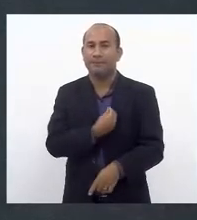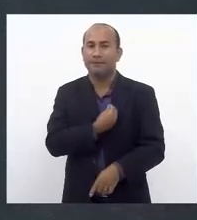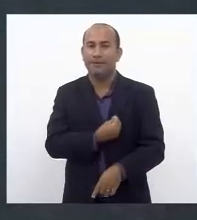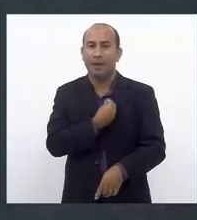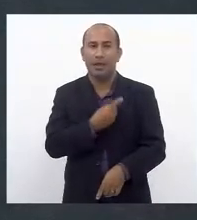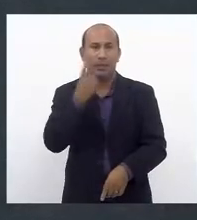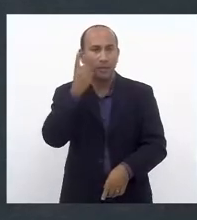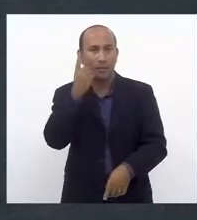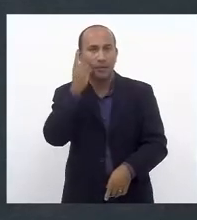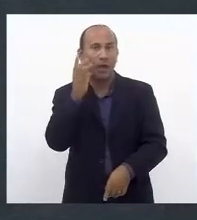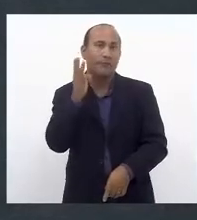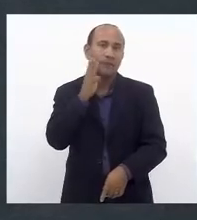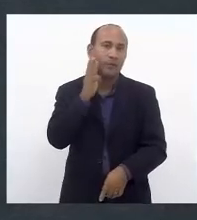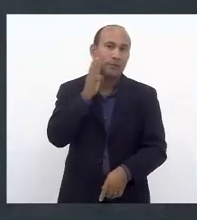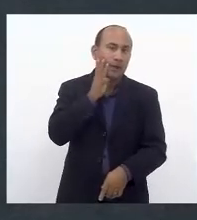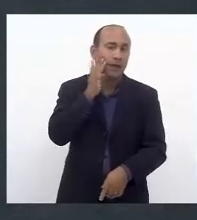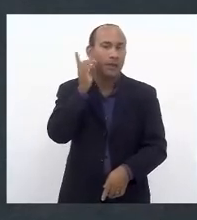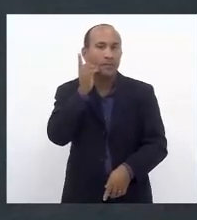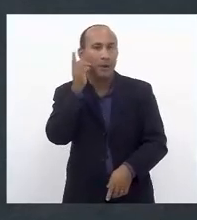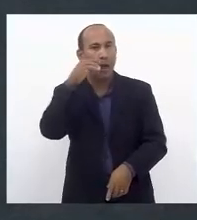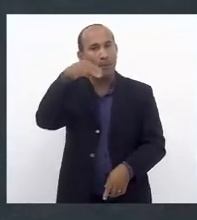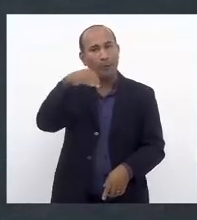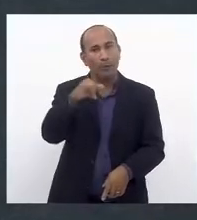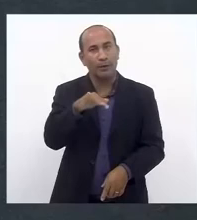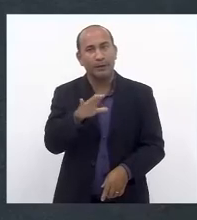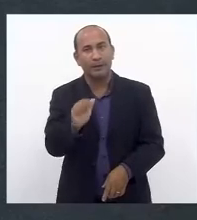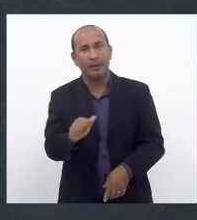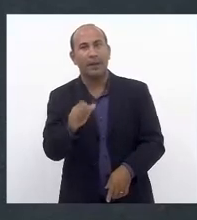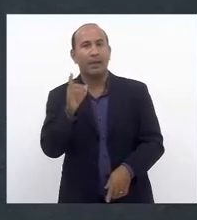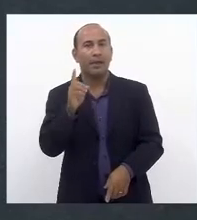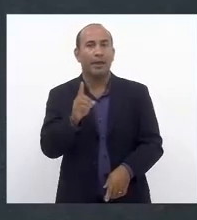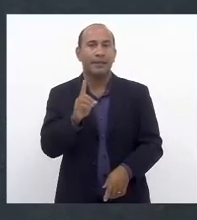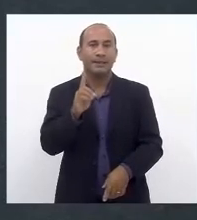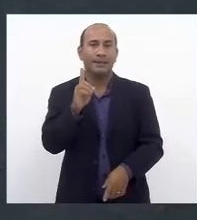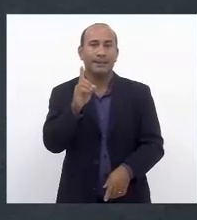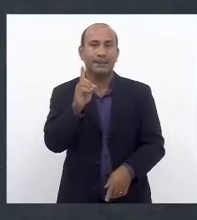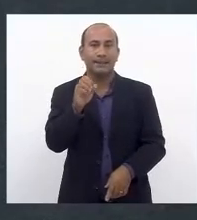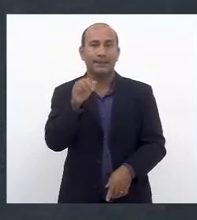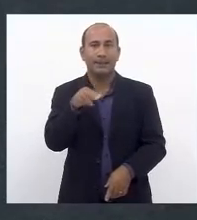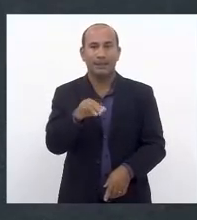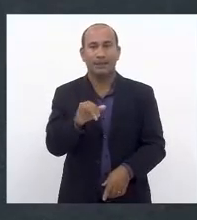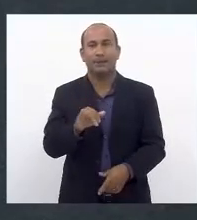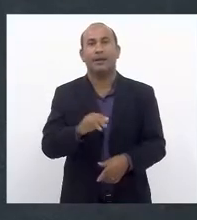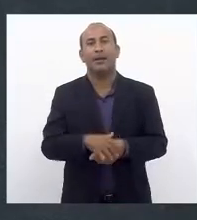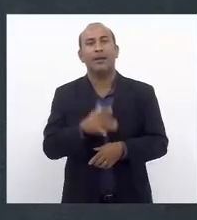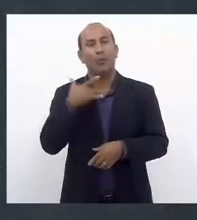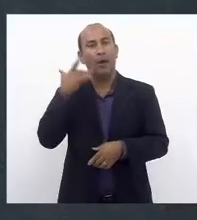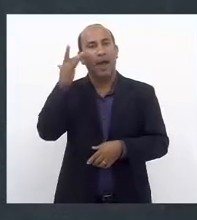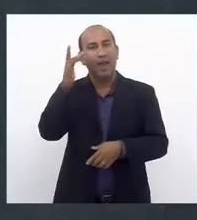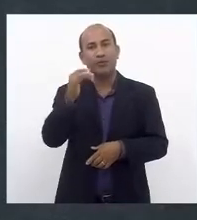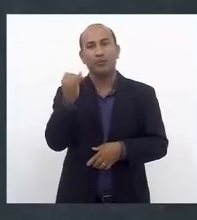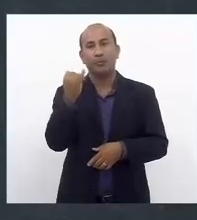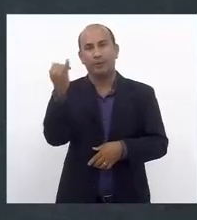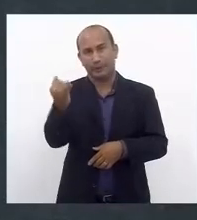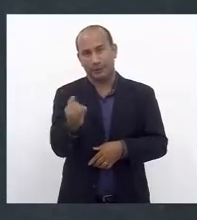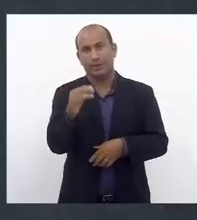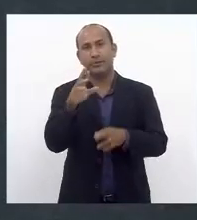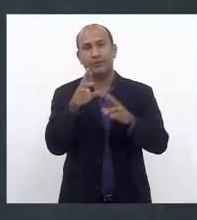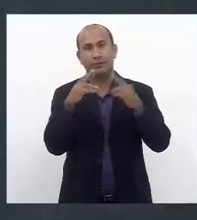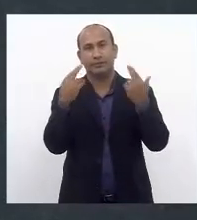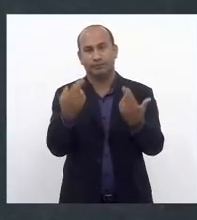do deputado Valdec, da deputada Mônica Francisco e da Dani Monteiro. Acho fundamental essa relação que